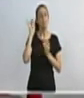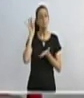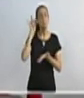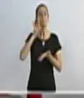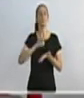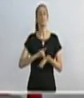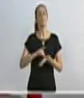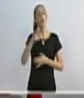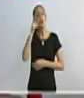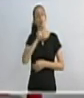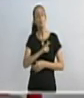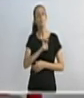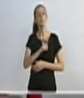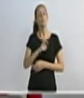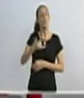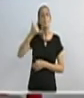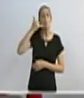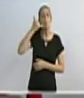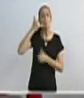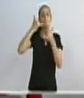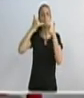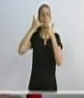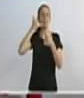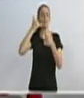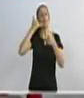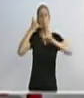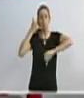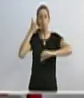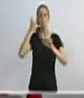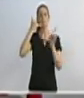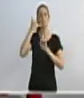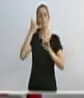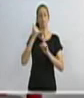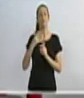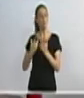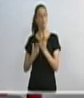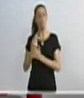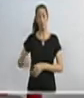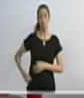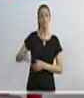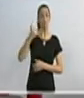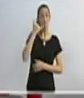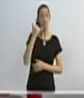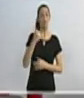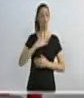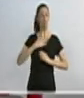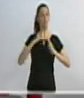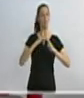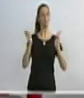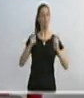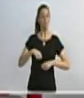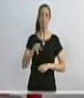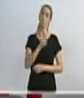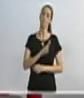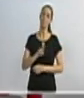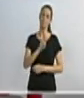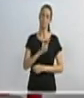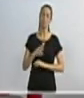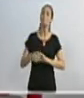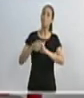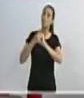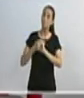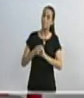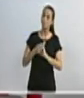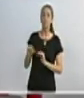essas antenas, que a gente possa realmente sossegar, comprar um celular e poder utilizar. Mais uma vez, parabéns aos 2